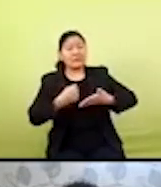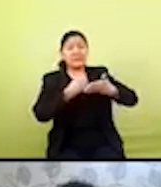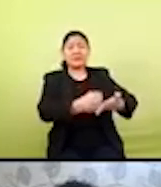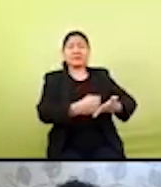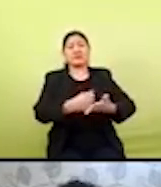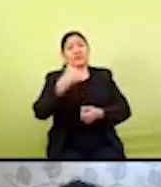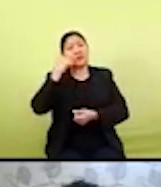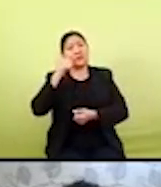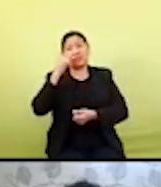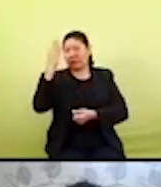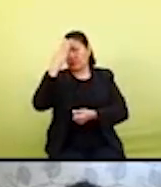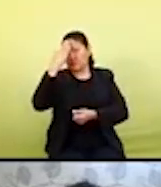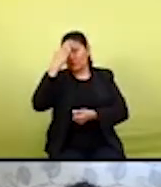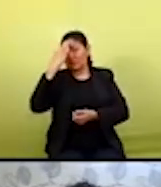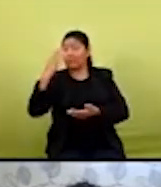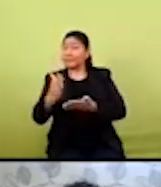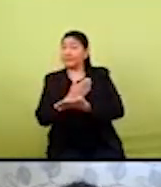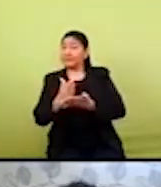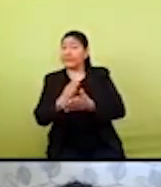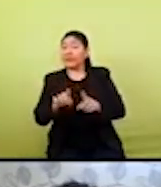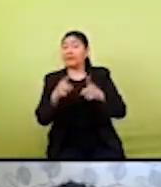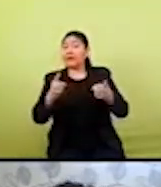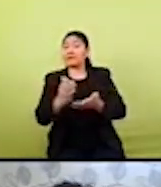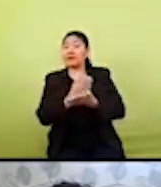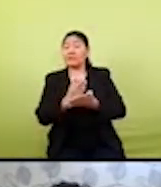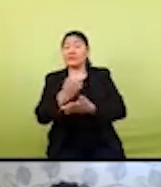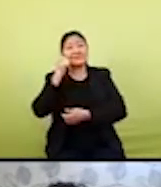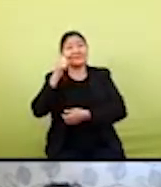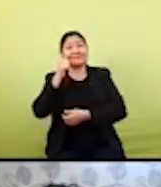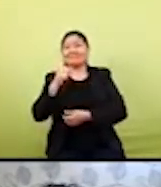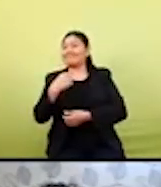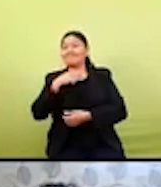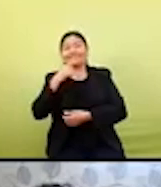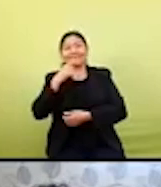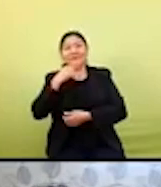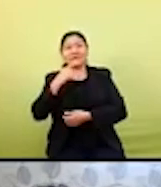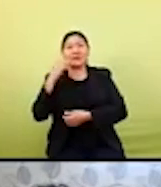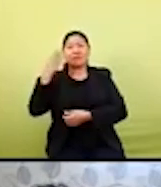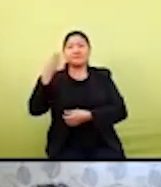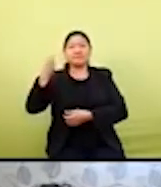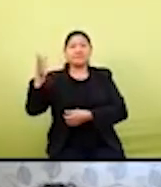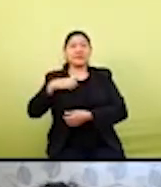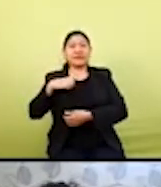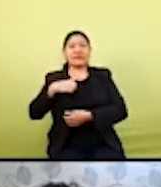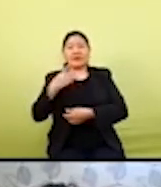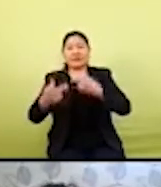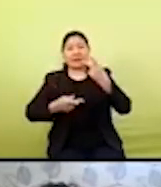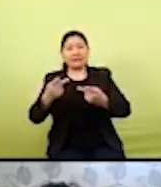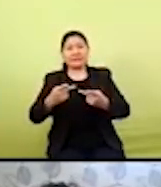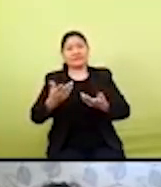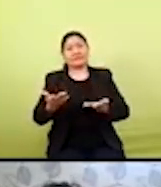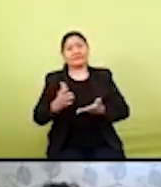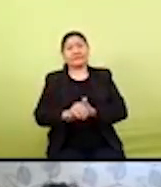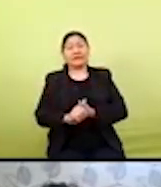sabe que nem todas as mulheres têm possibilidade de acessar, né, mas acaba, de alguma forma, ampliando,